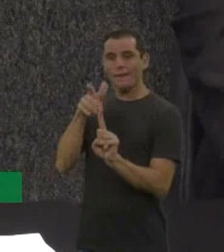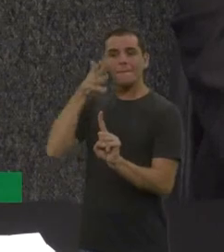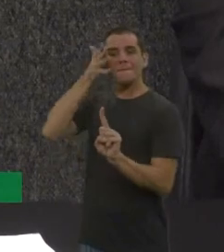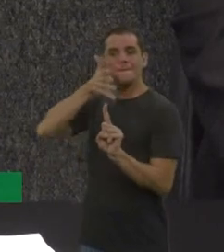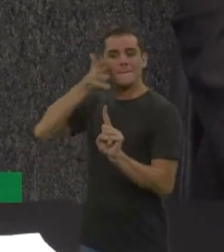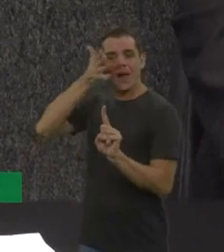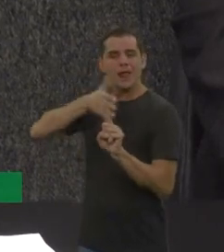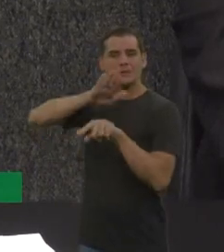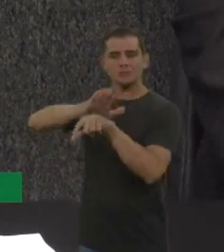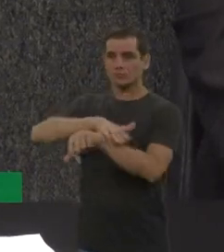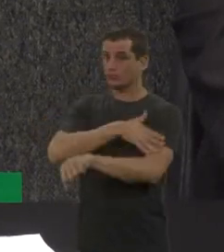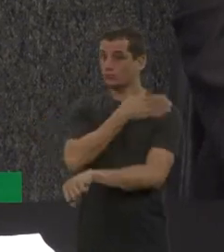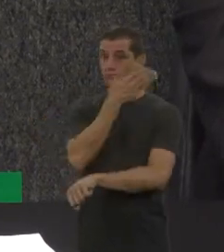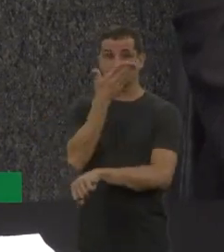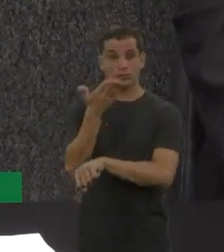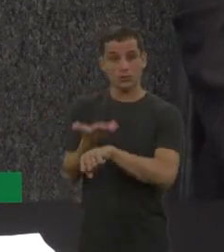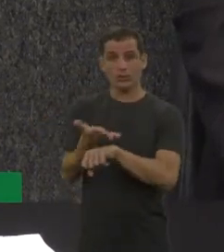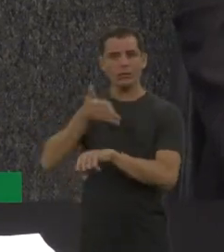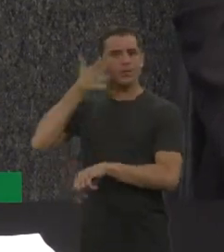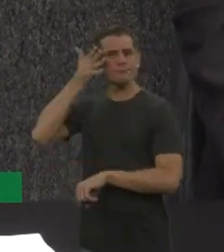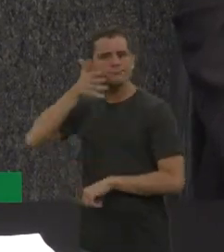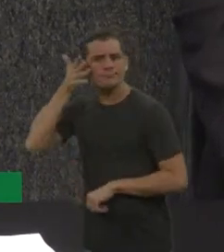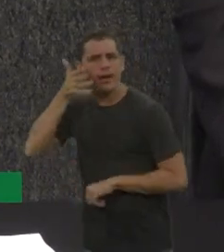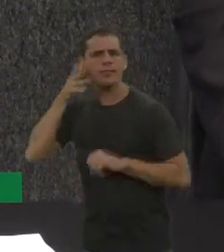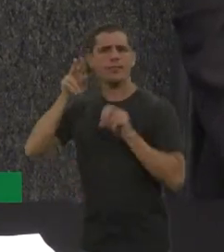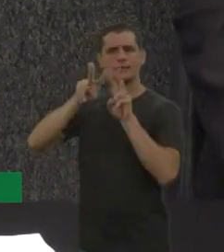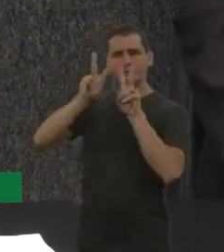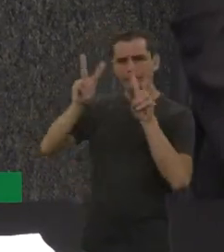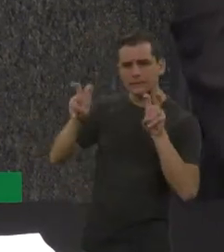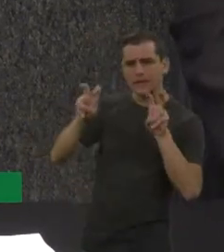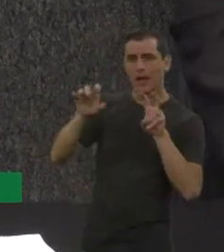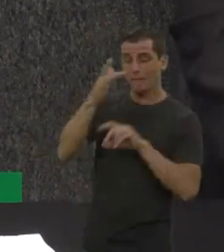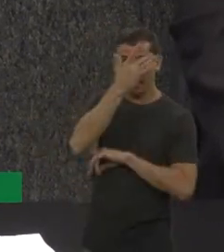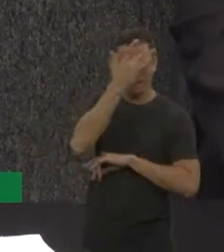as 5 da tarde e o pessoal não desgruda, fica